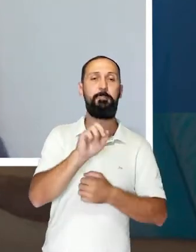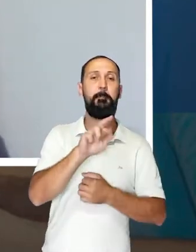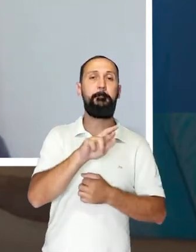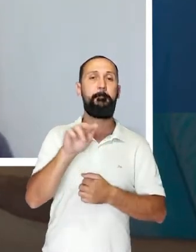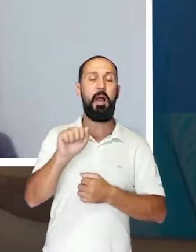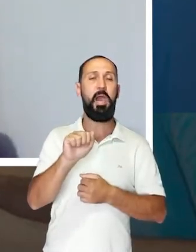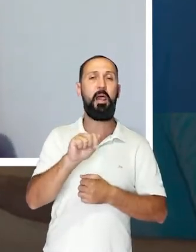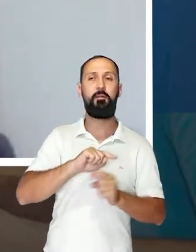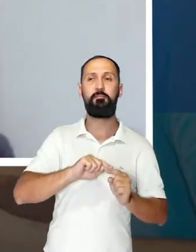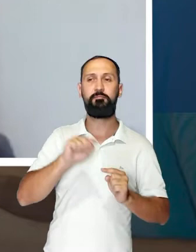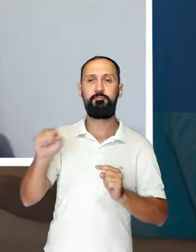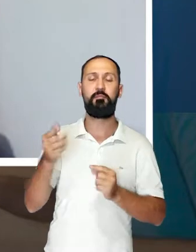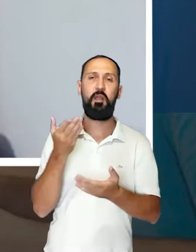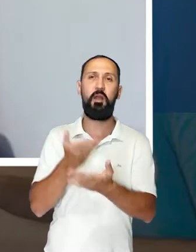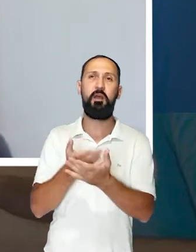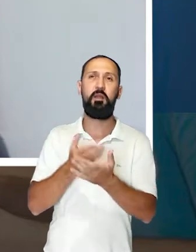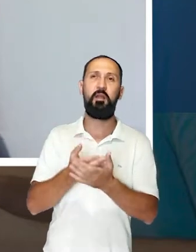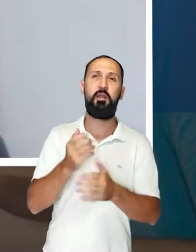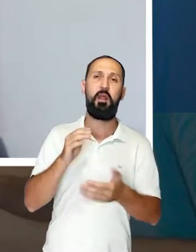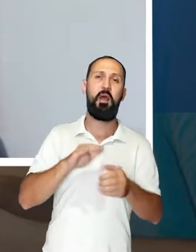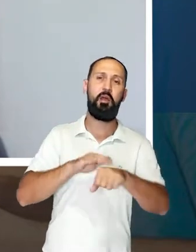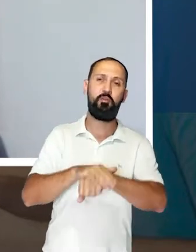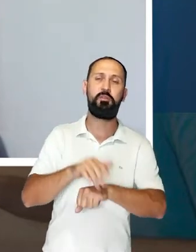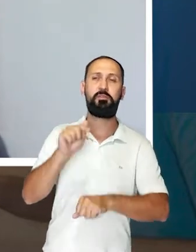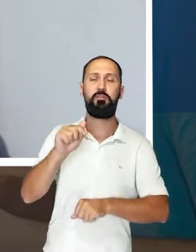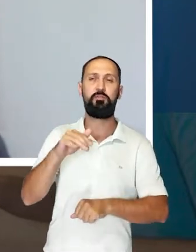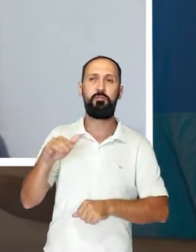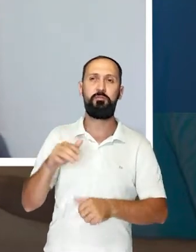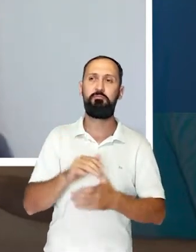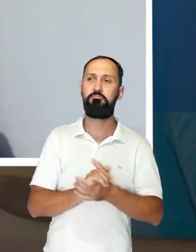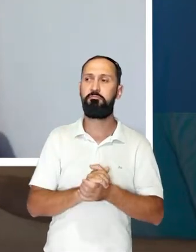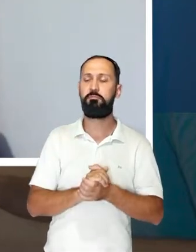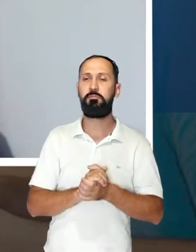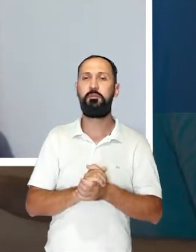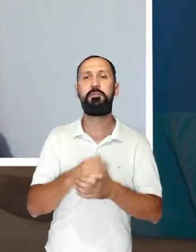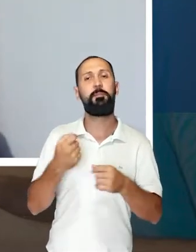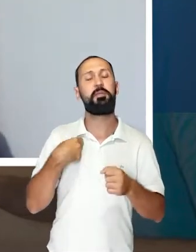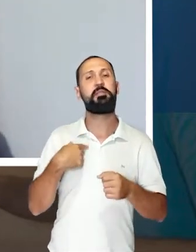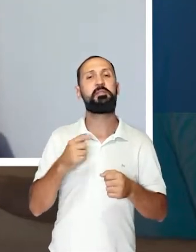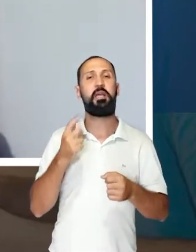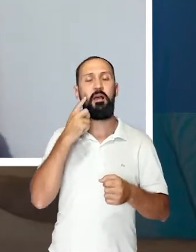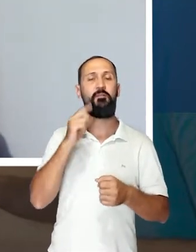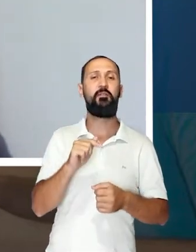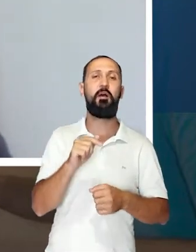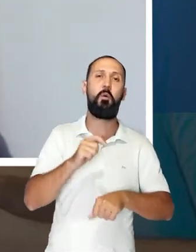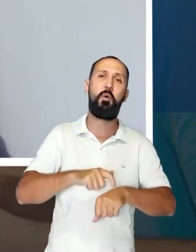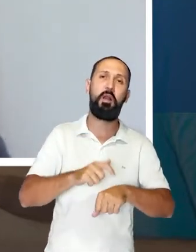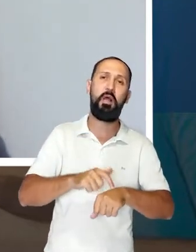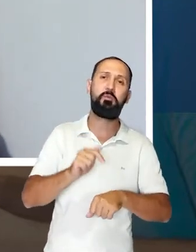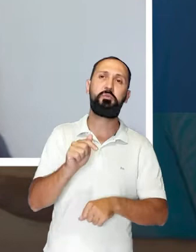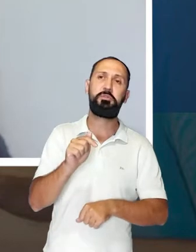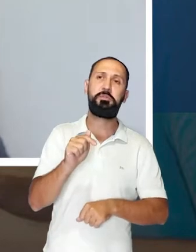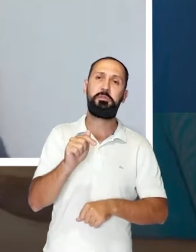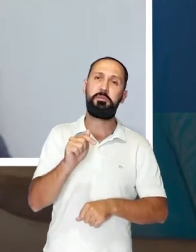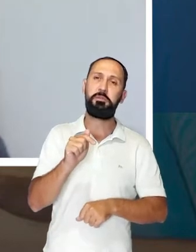da Barra para o Flamengo, as aulas eram às 7 horas da noite, você teria que sair às 5 da tarde, né?